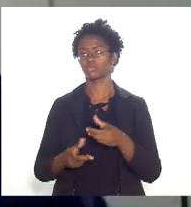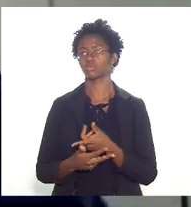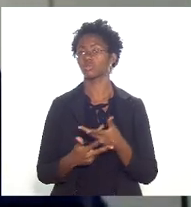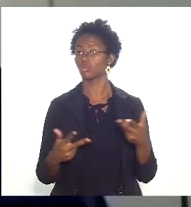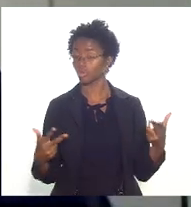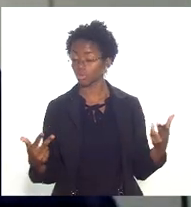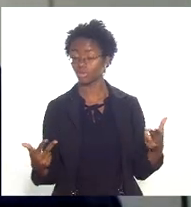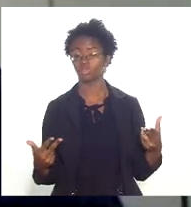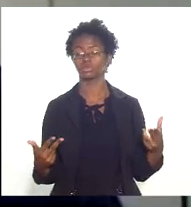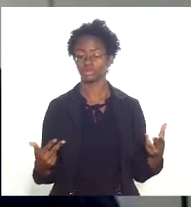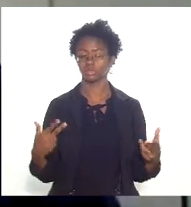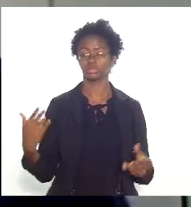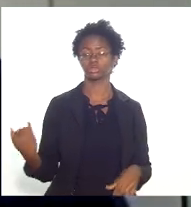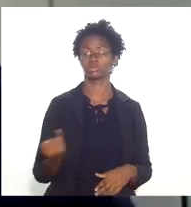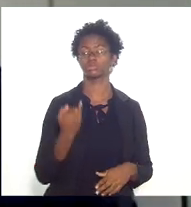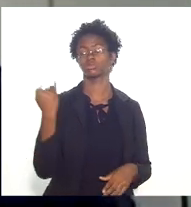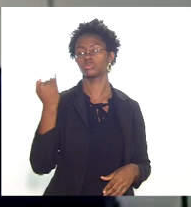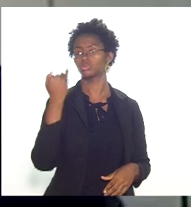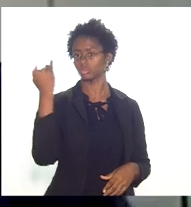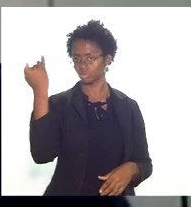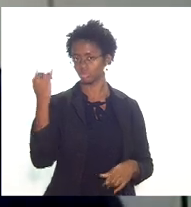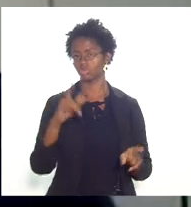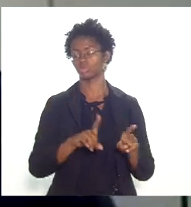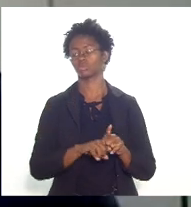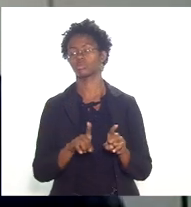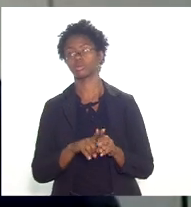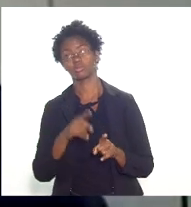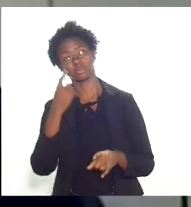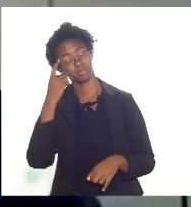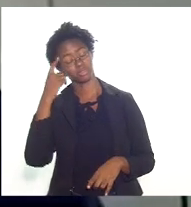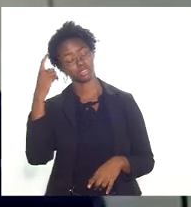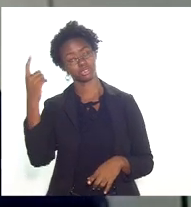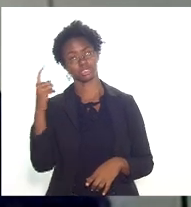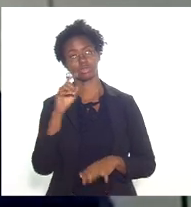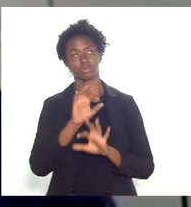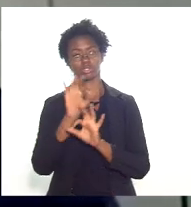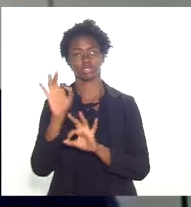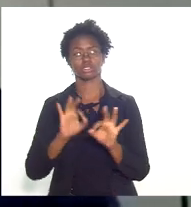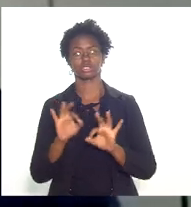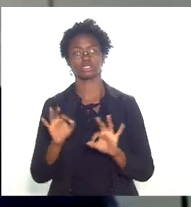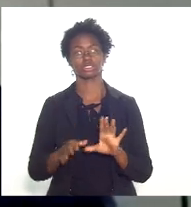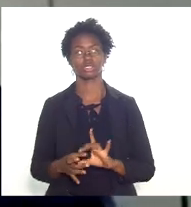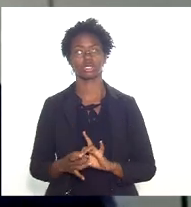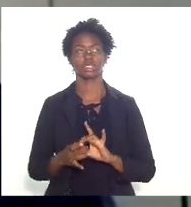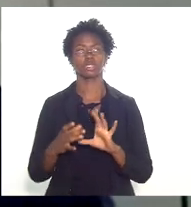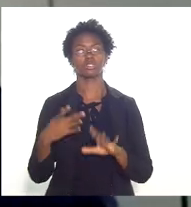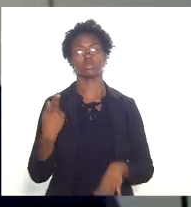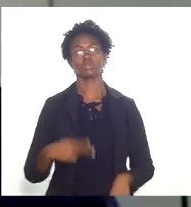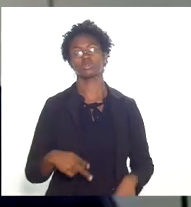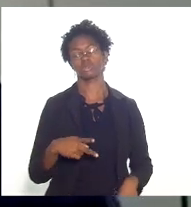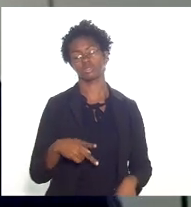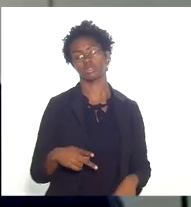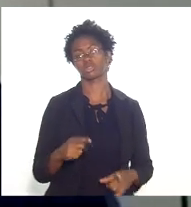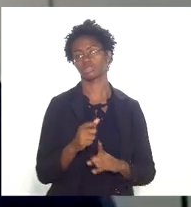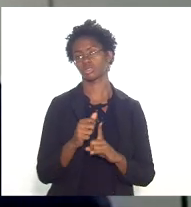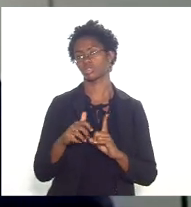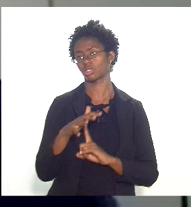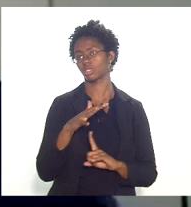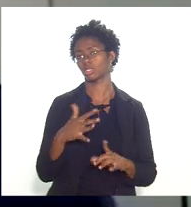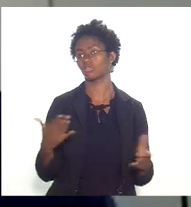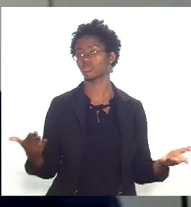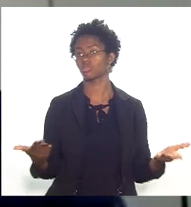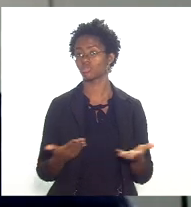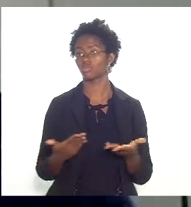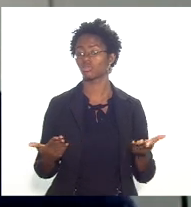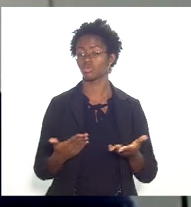é fundamentais para pensar a organização democrática da nossa sociedade hoje na região sudeste a